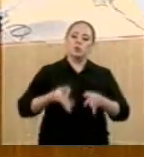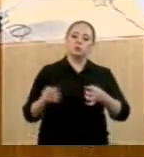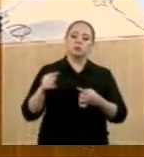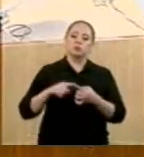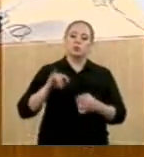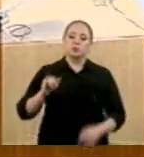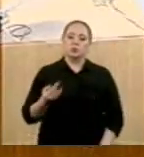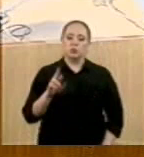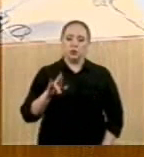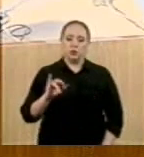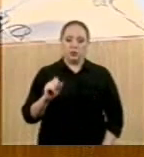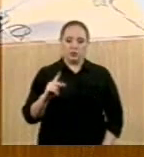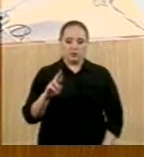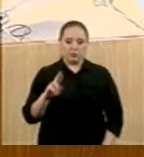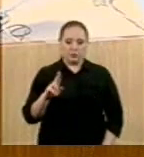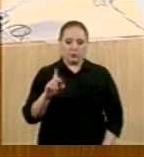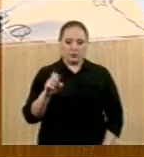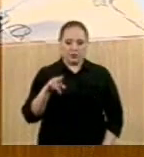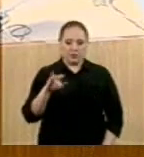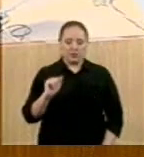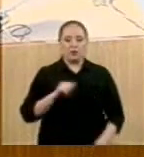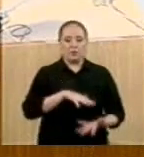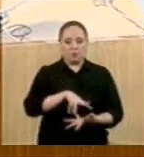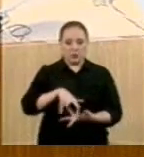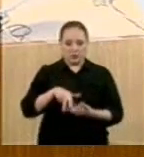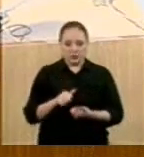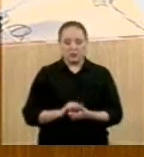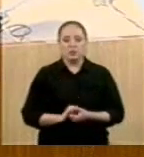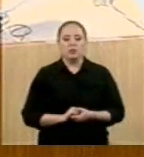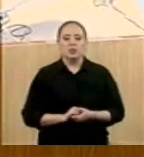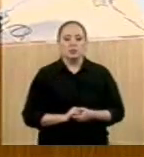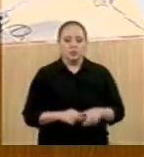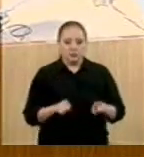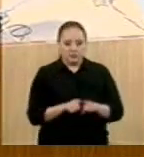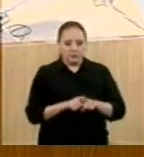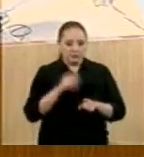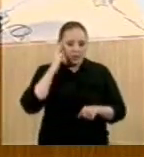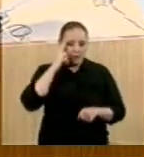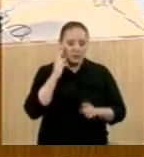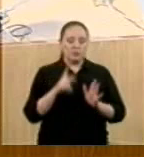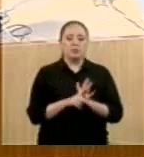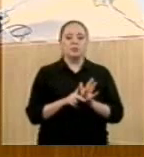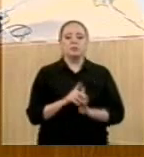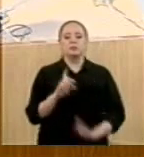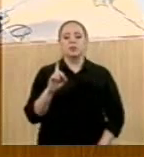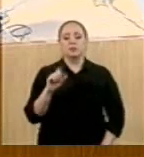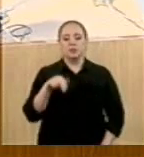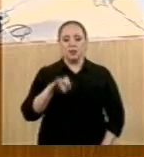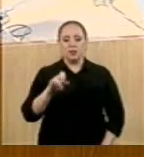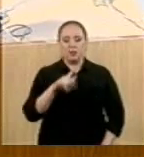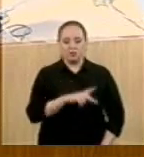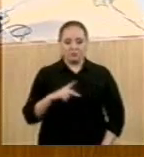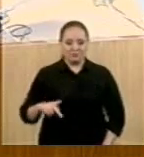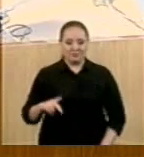jurisprudência mundial, como também da obra e das reflexões do professor Daniel Sarmento, Dignidade da